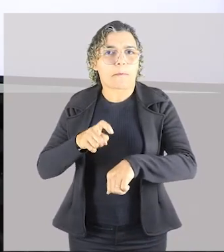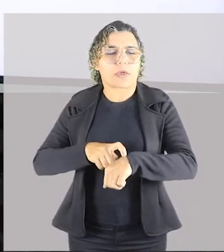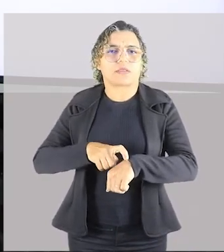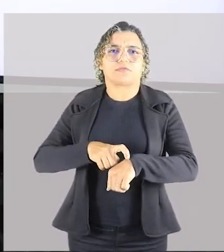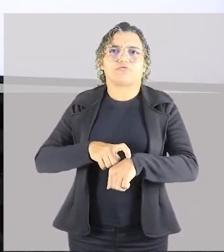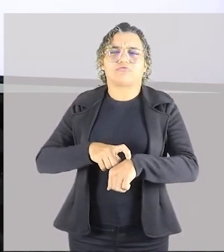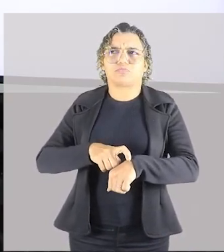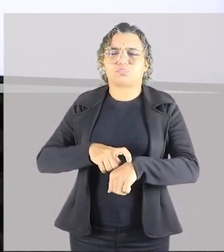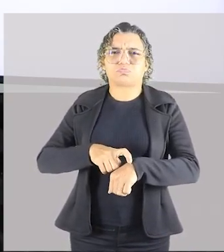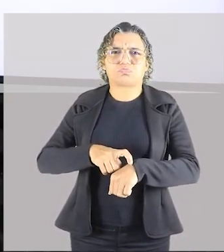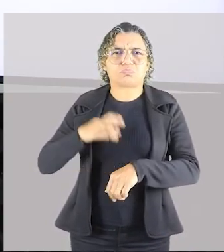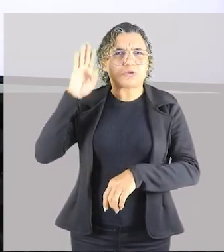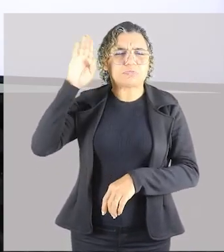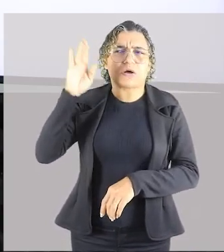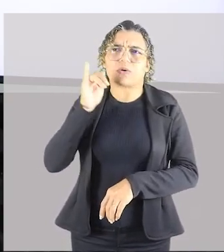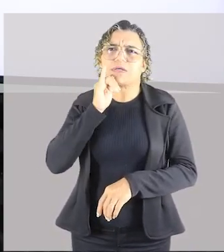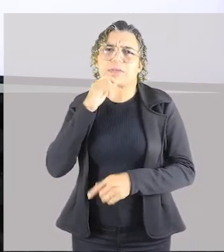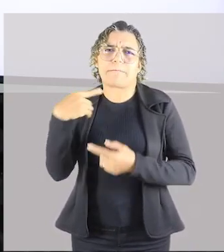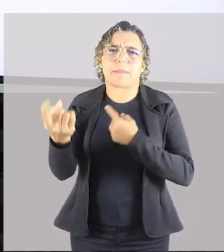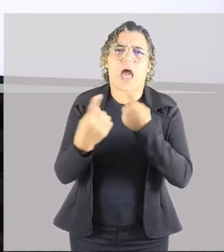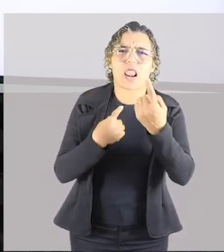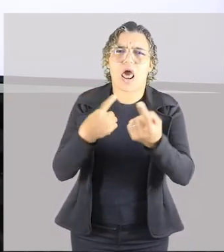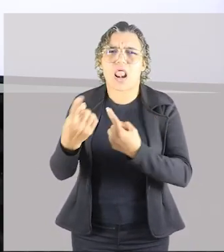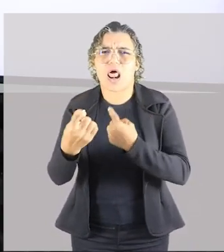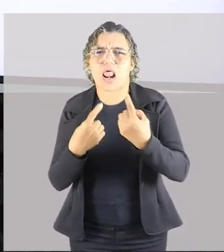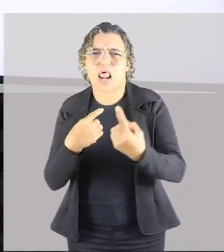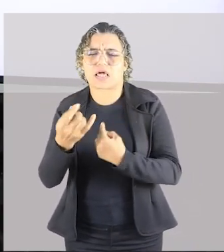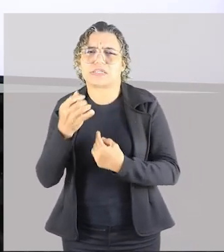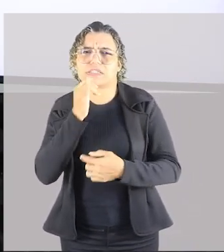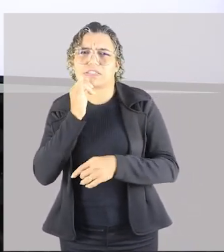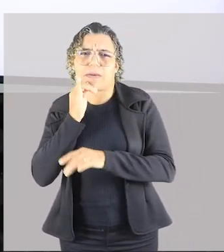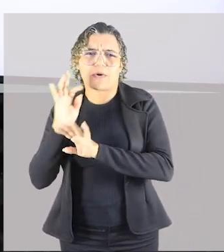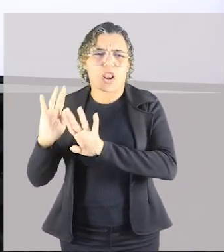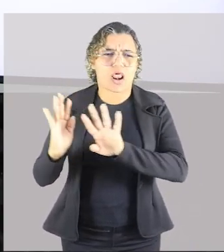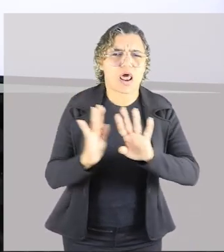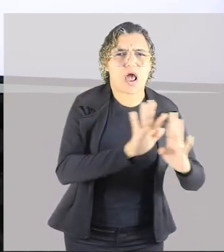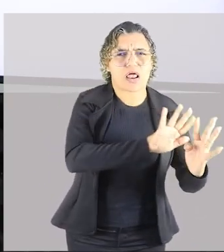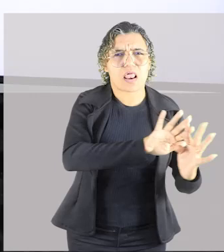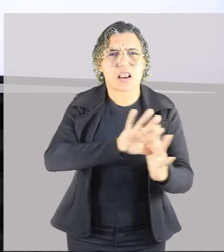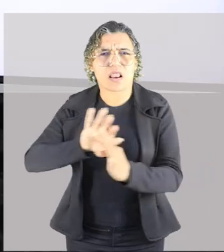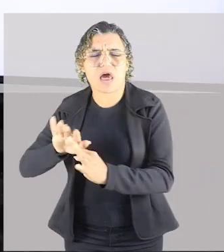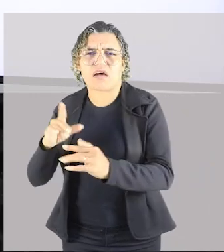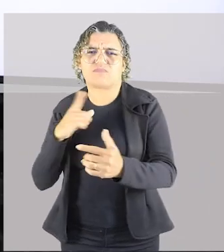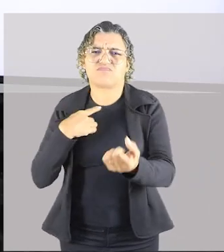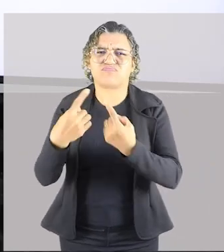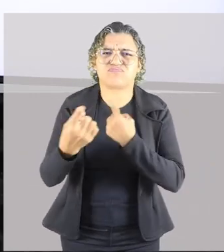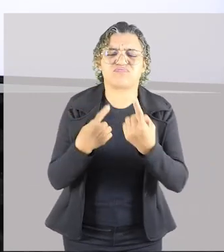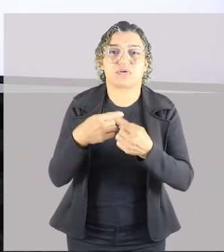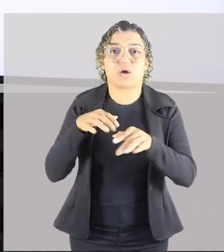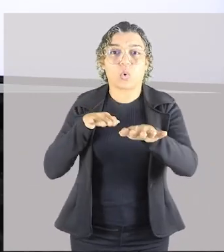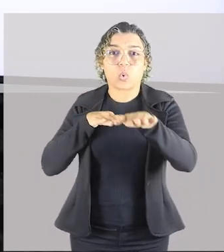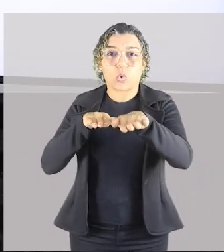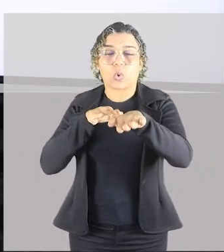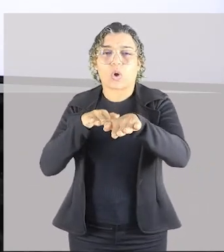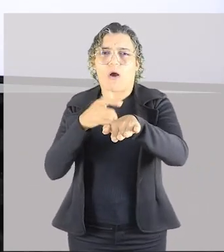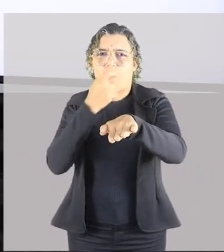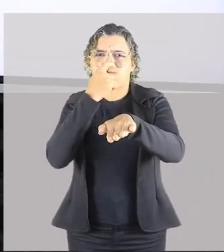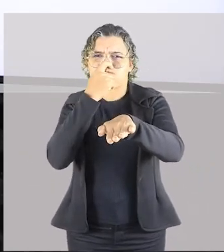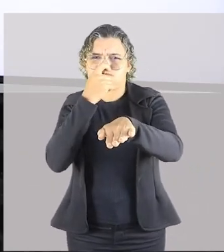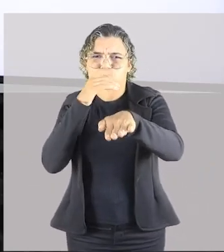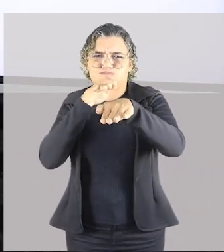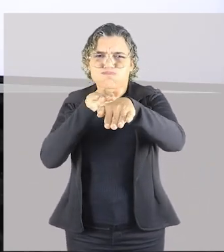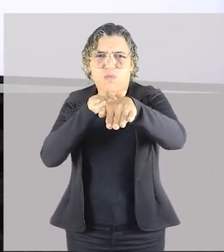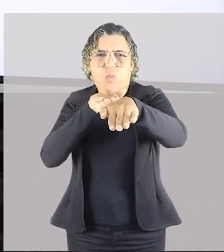carros das pessoas estão se deslocando em maior quantidade, ou para ir para o trabalho ou para voltar para casa, o trânsito é muito intenso. E por mais que